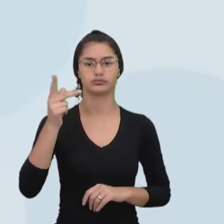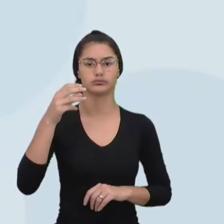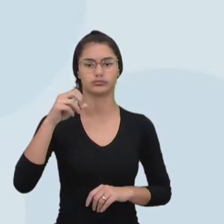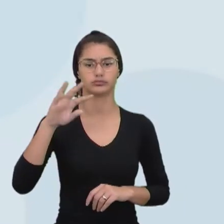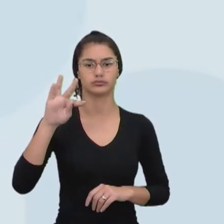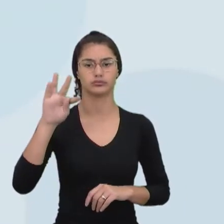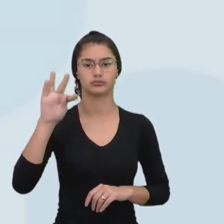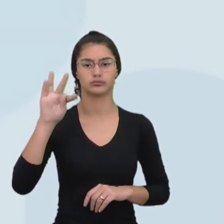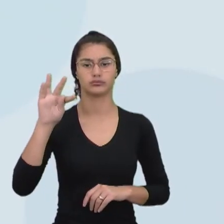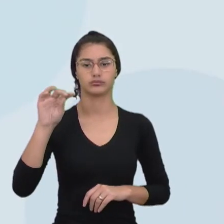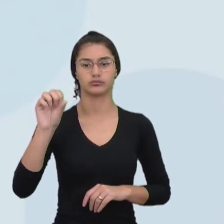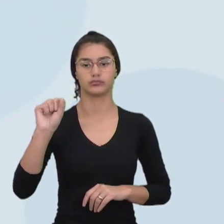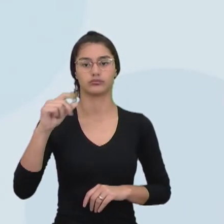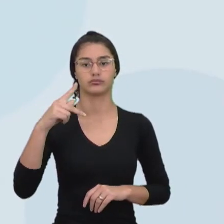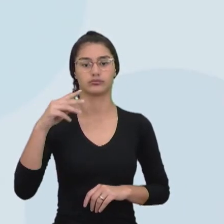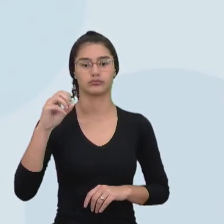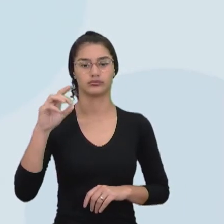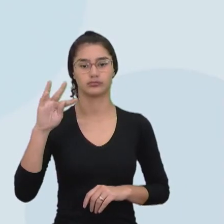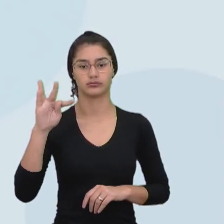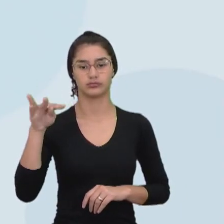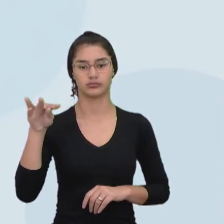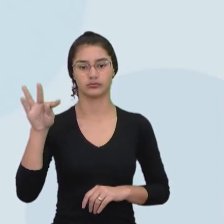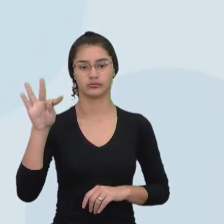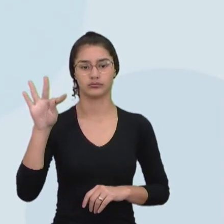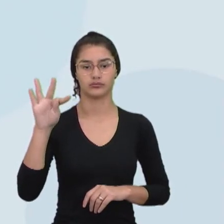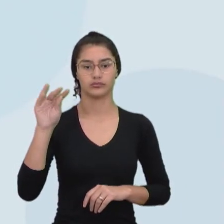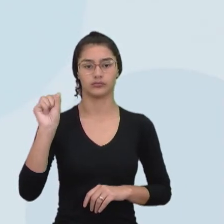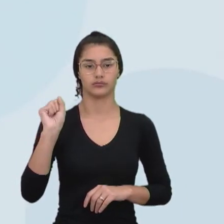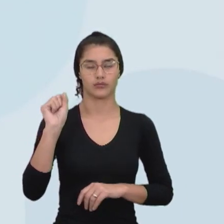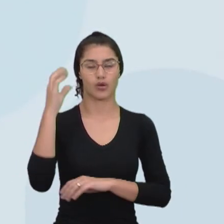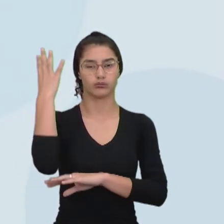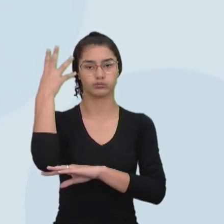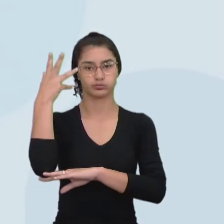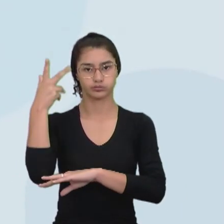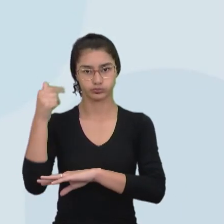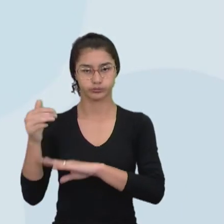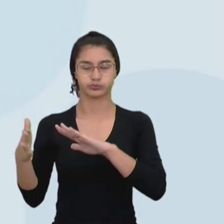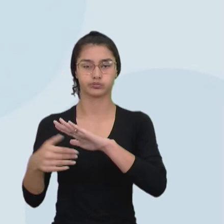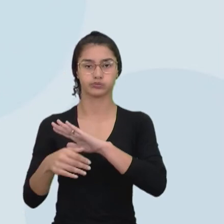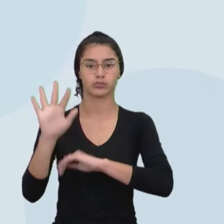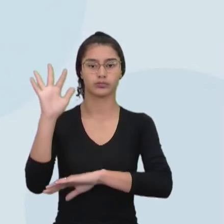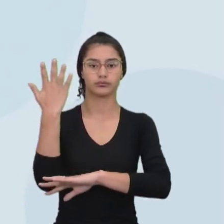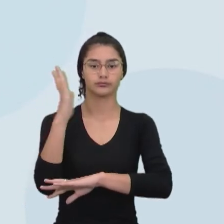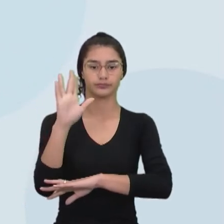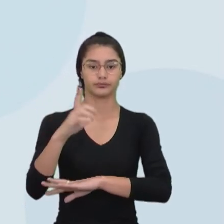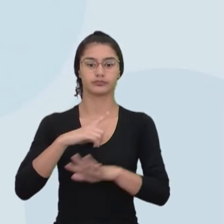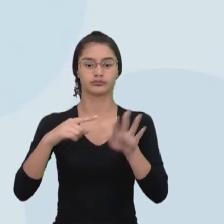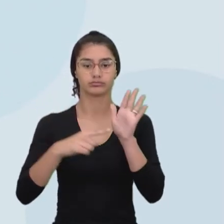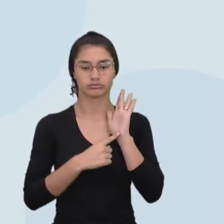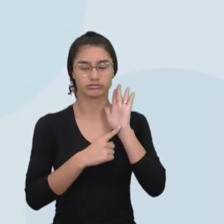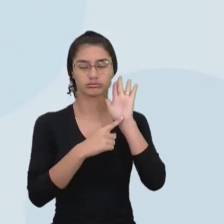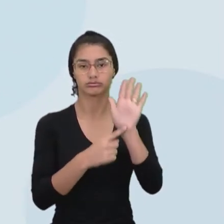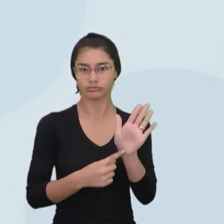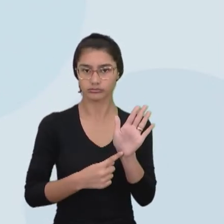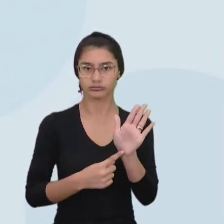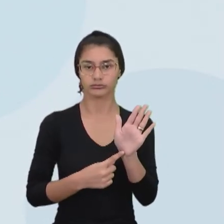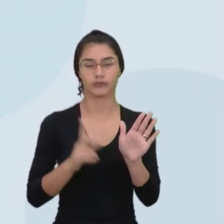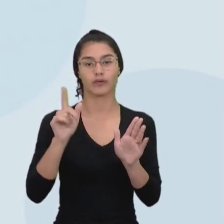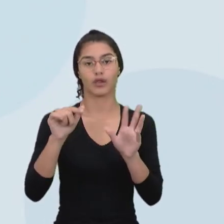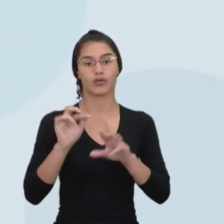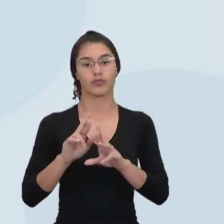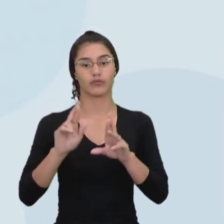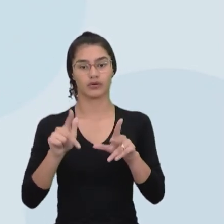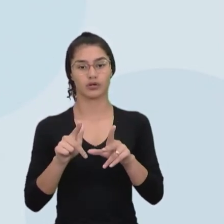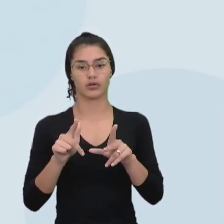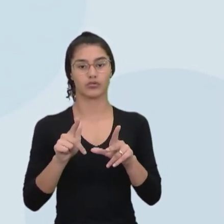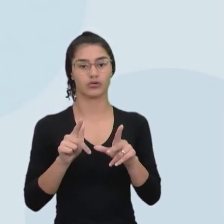de biodiversidade, né? Tem que entender que essas áreas aí de hotspots da biodiversidade é diferente